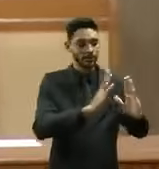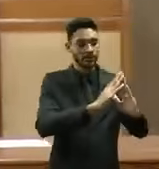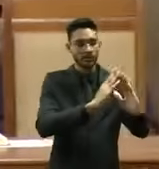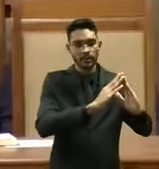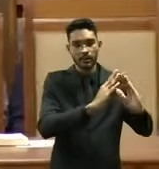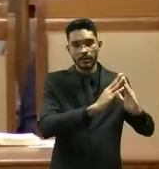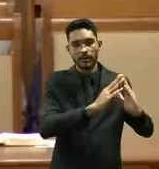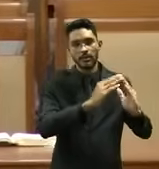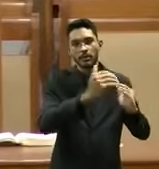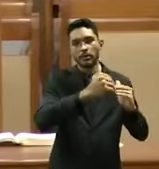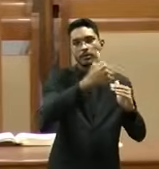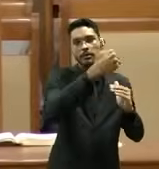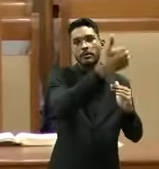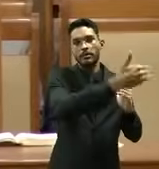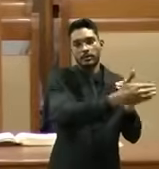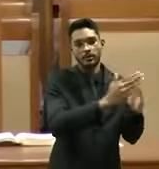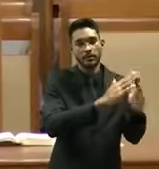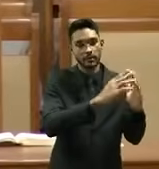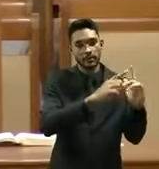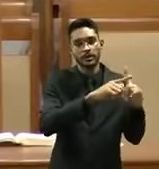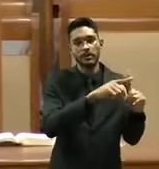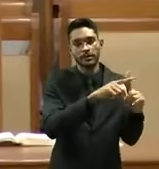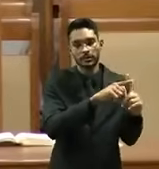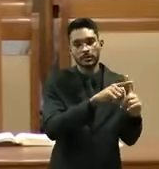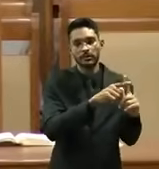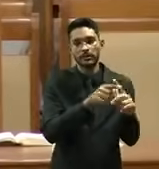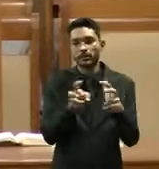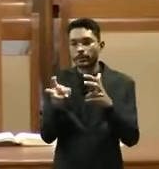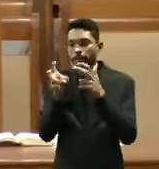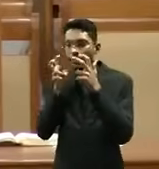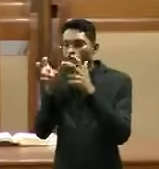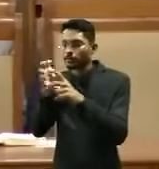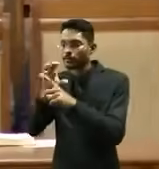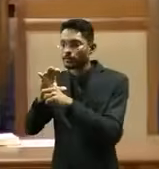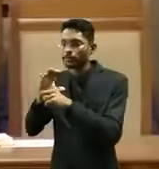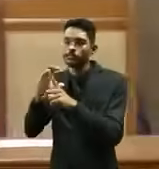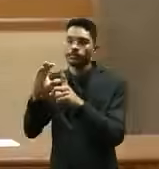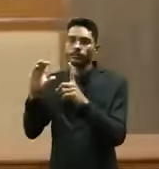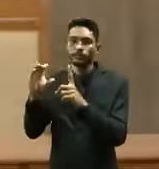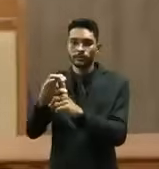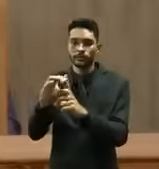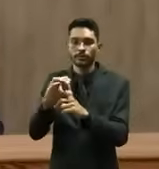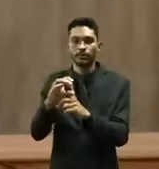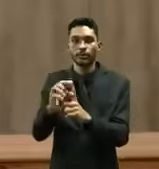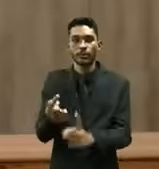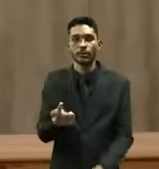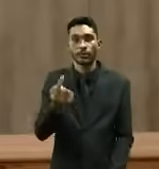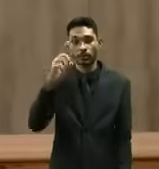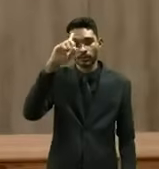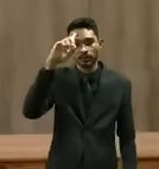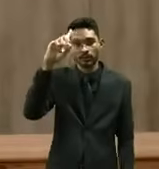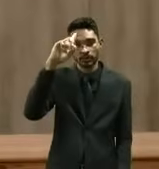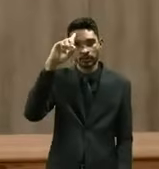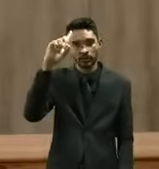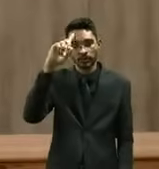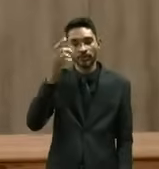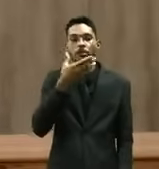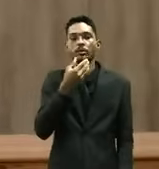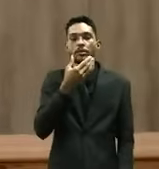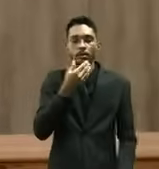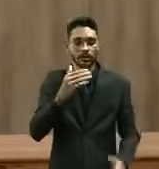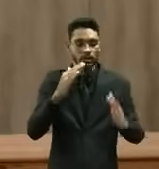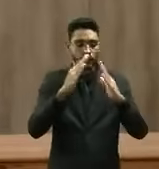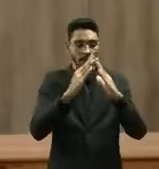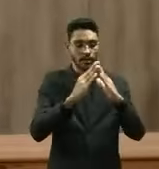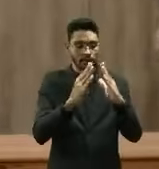ideia isso durou quase 24 anos e um dia ele estava na casa dele pela manhã e começou